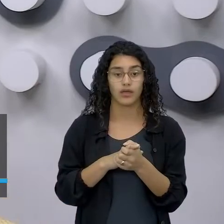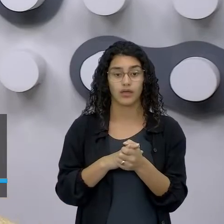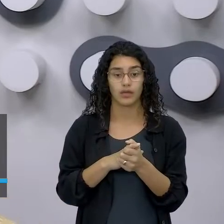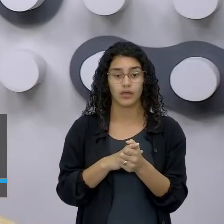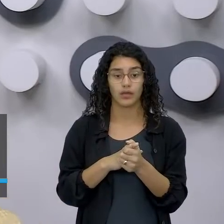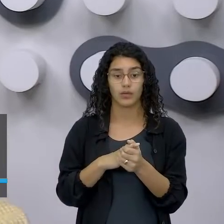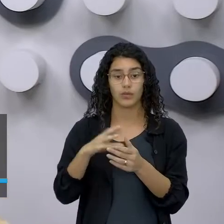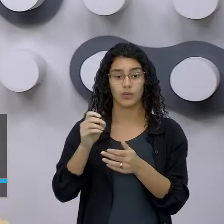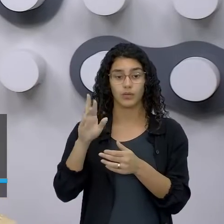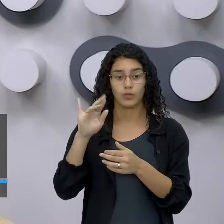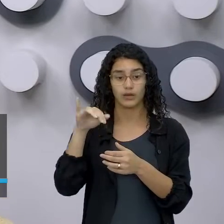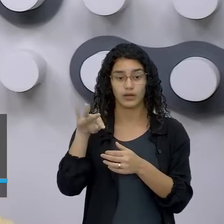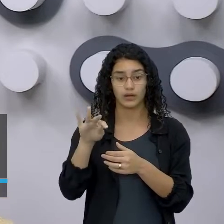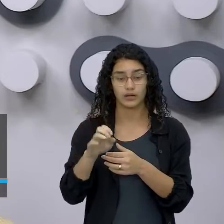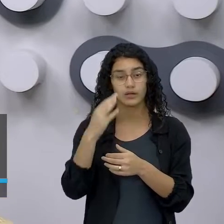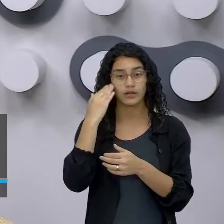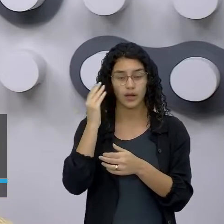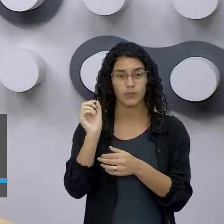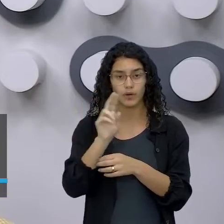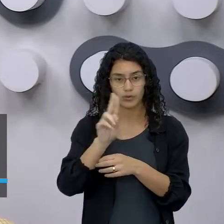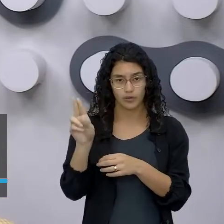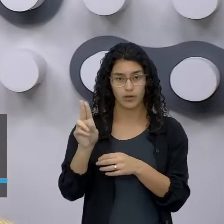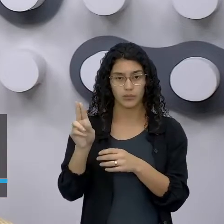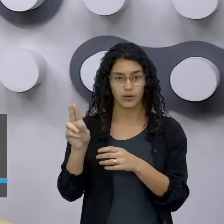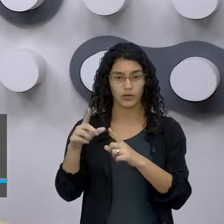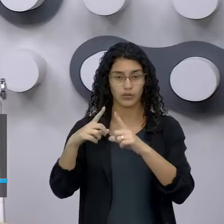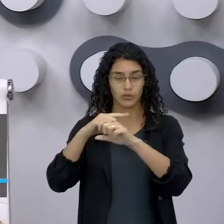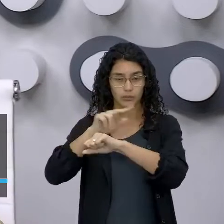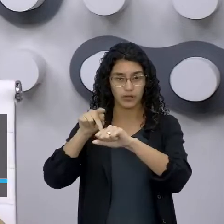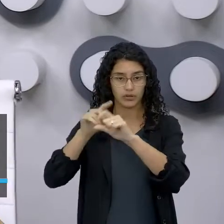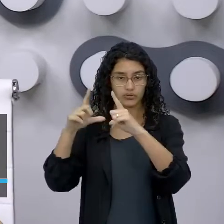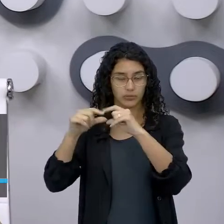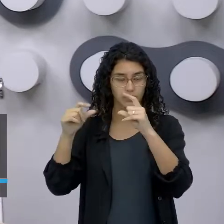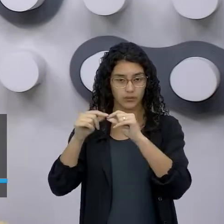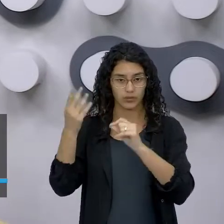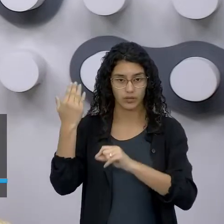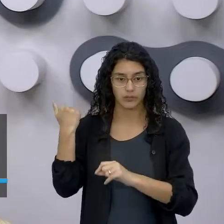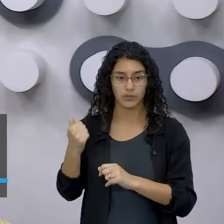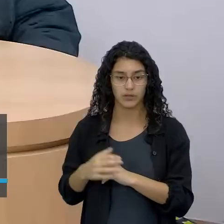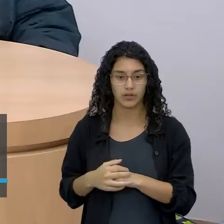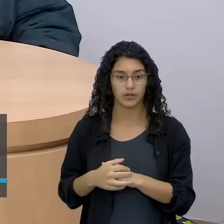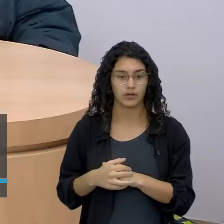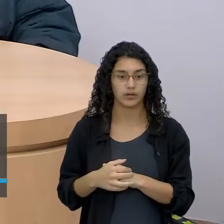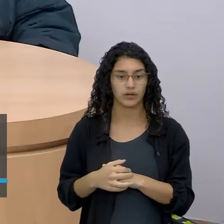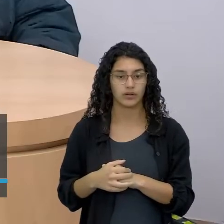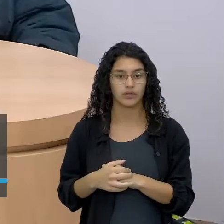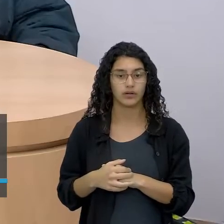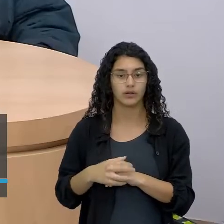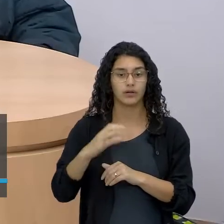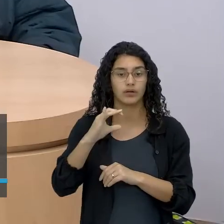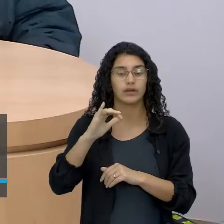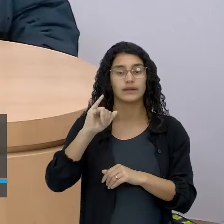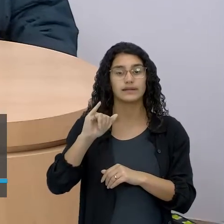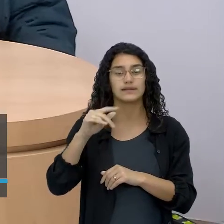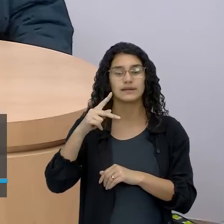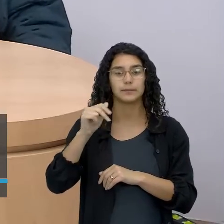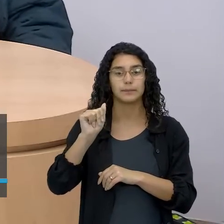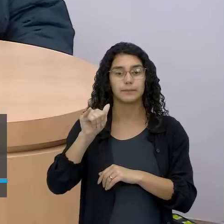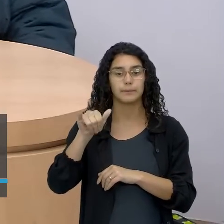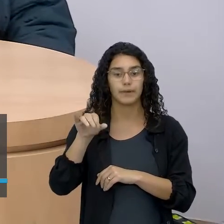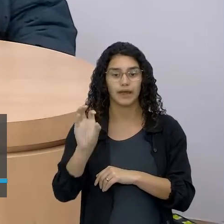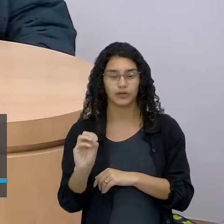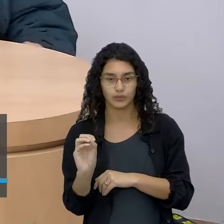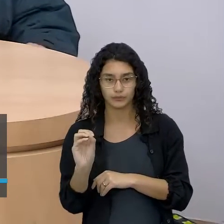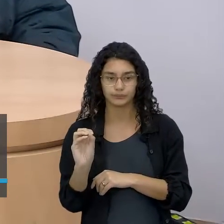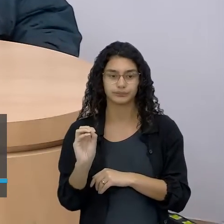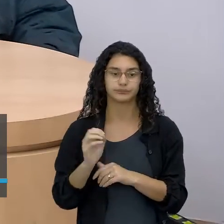oriente. Você sabe como era chamado o Japão nessa época? Cipango, não é? Cipaio. Cipaio, é. Cipaio. Mas chegou